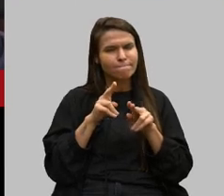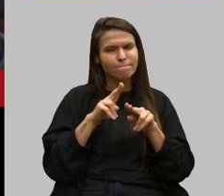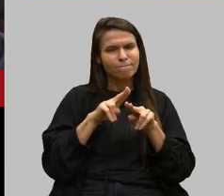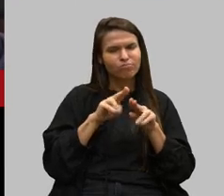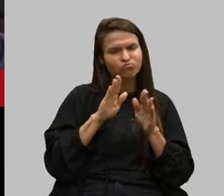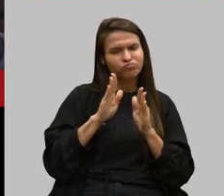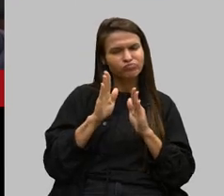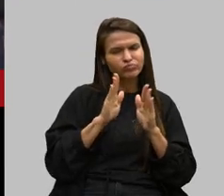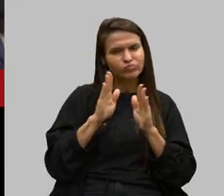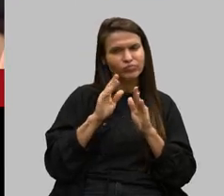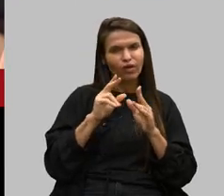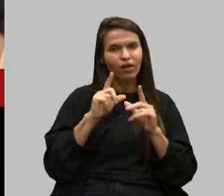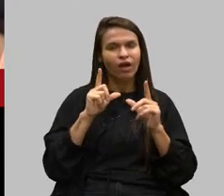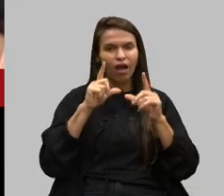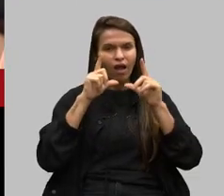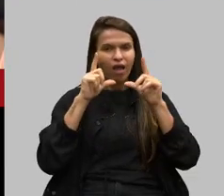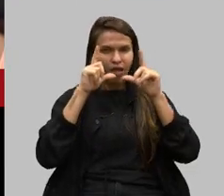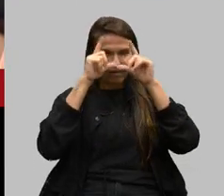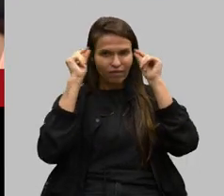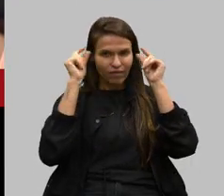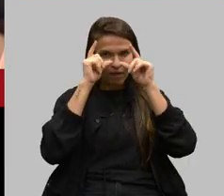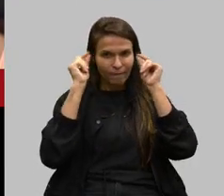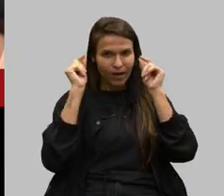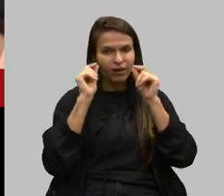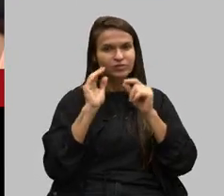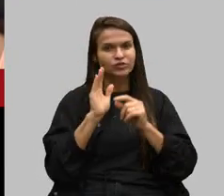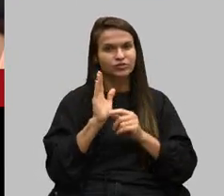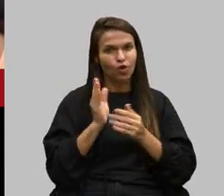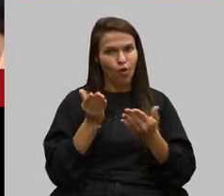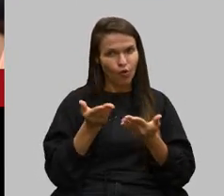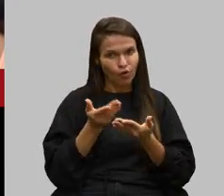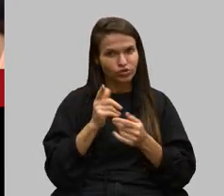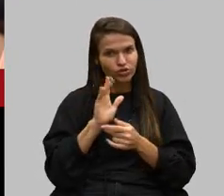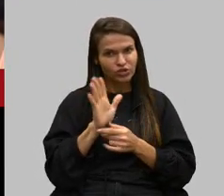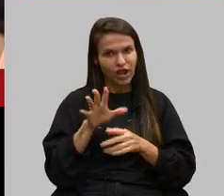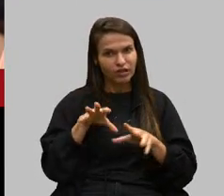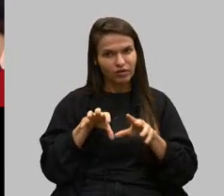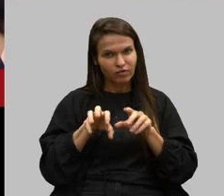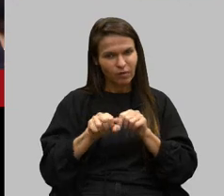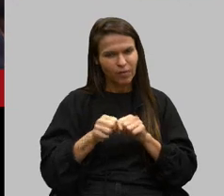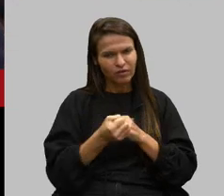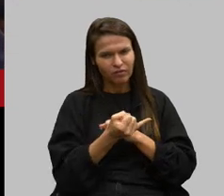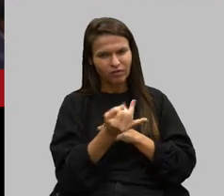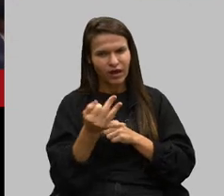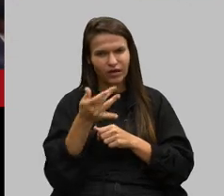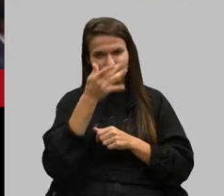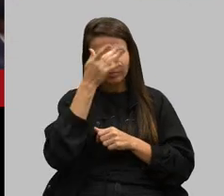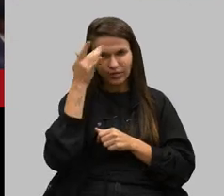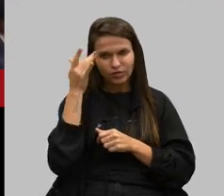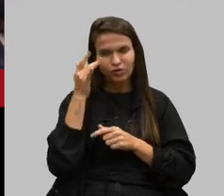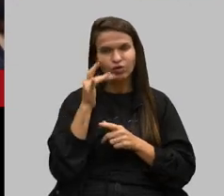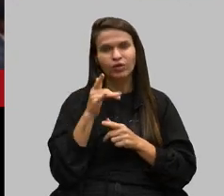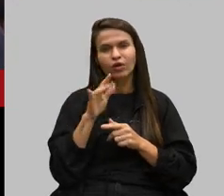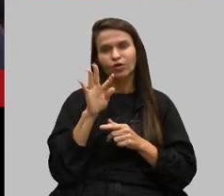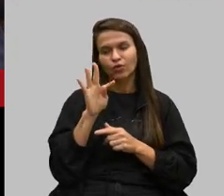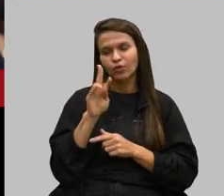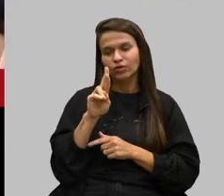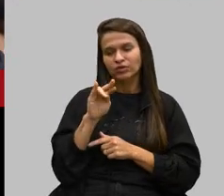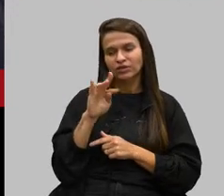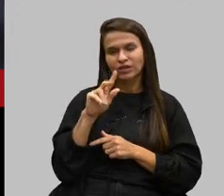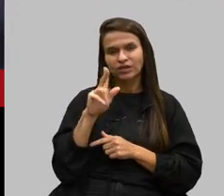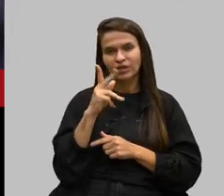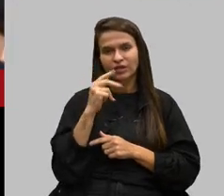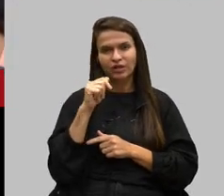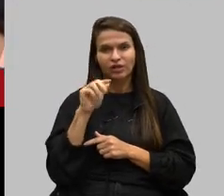ser mais restrito a hoje já é Tá formando muita gente nut trias do futuro e os menino fica feliz já fui em duas